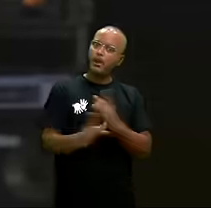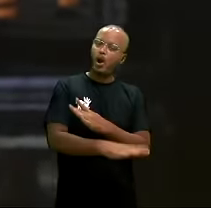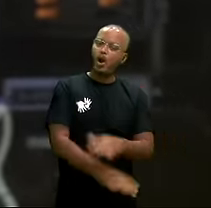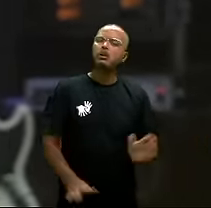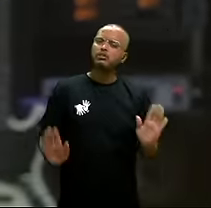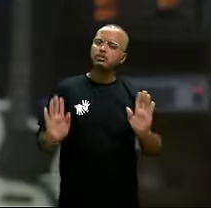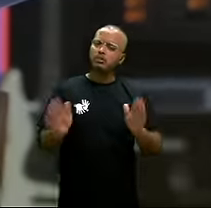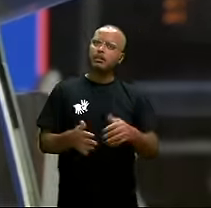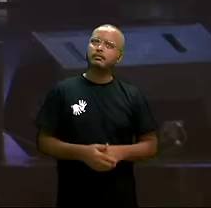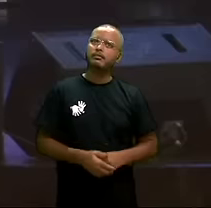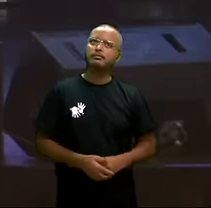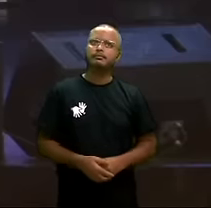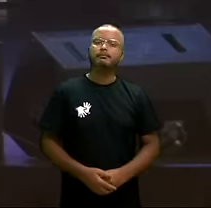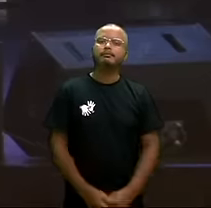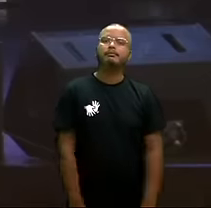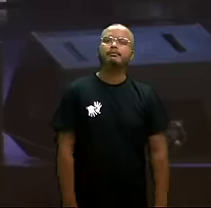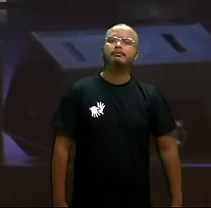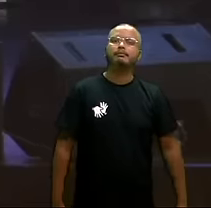O